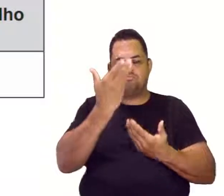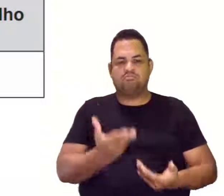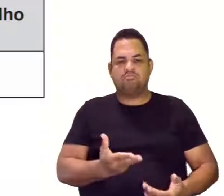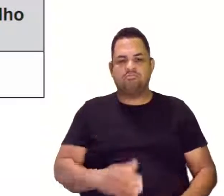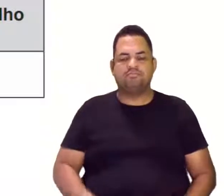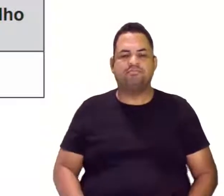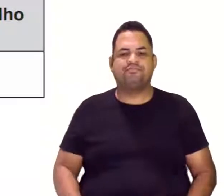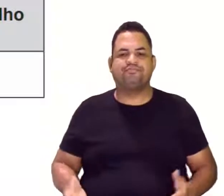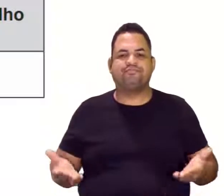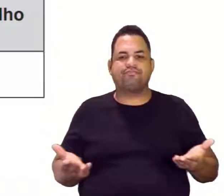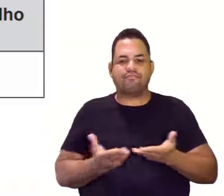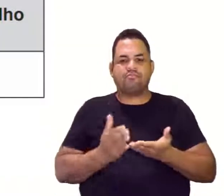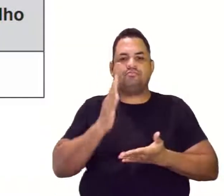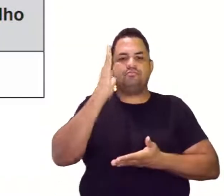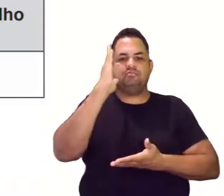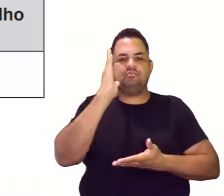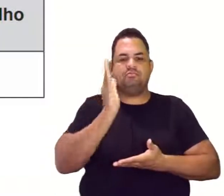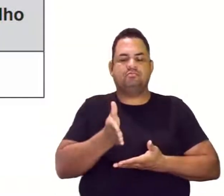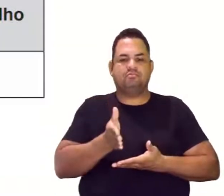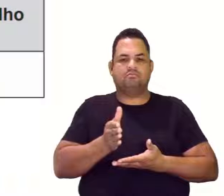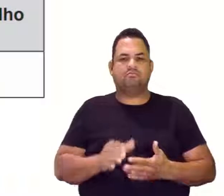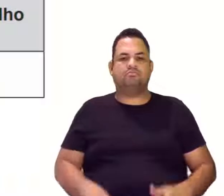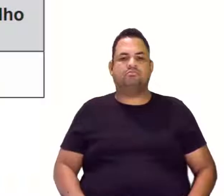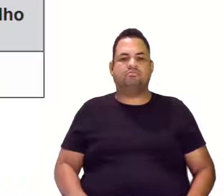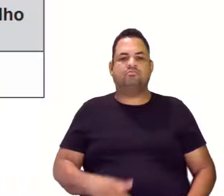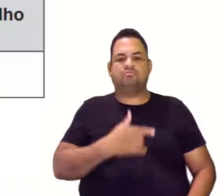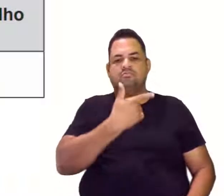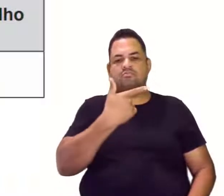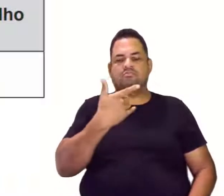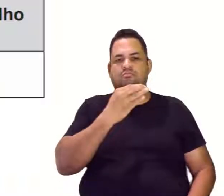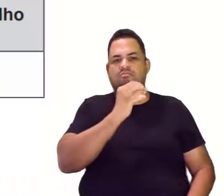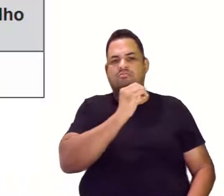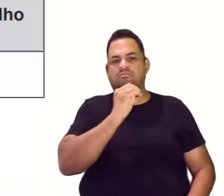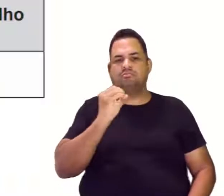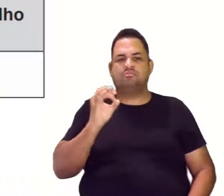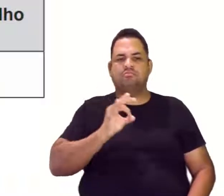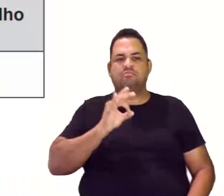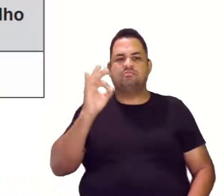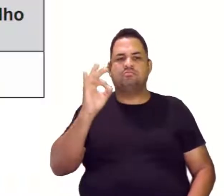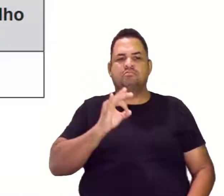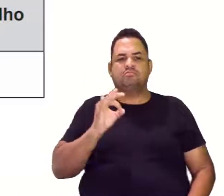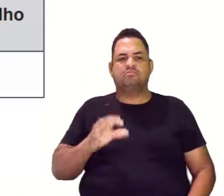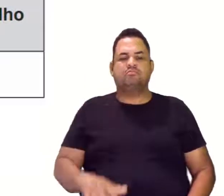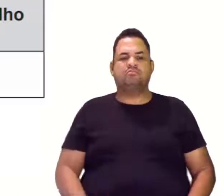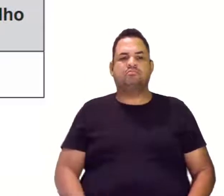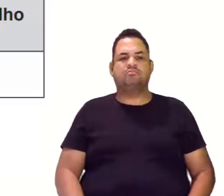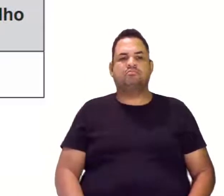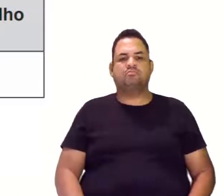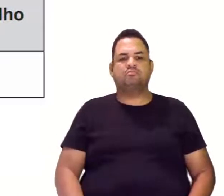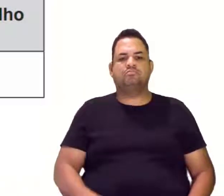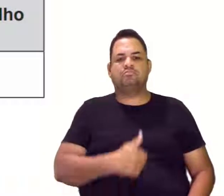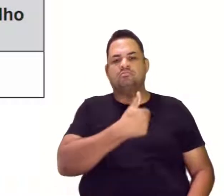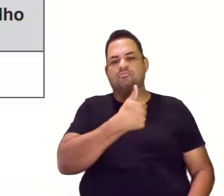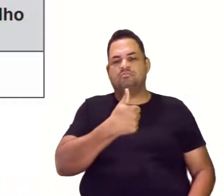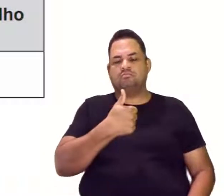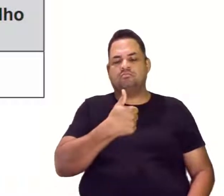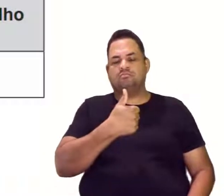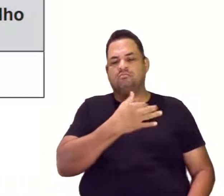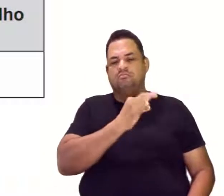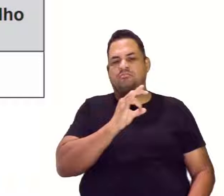1.220. Agora eu já sei que 20% daqui, né? 20% de 120 e 10%